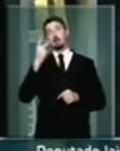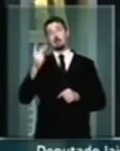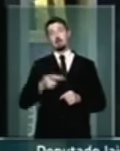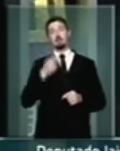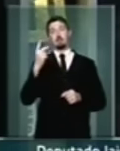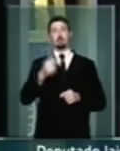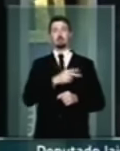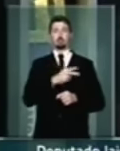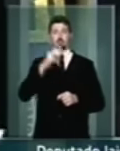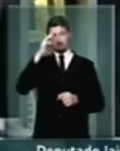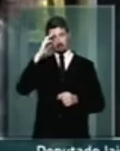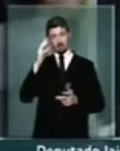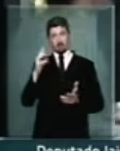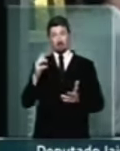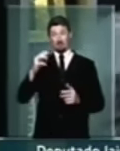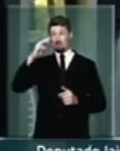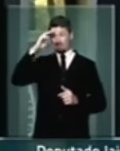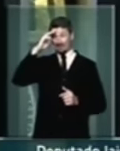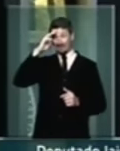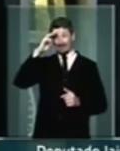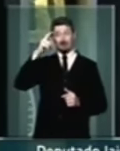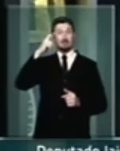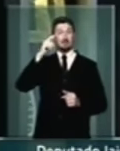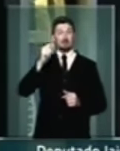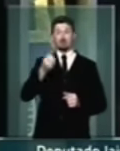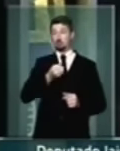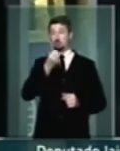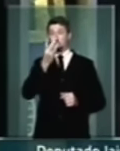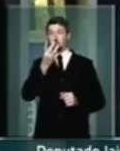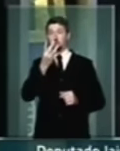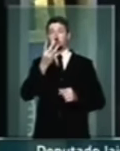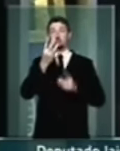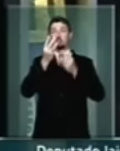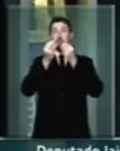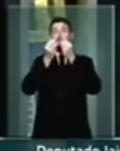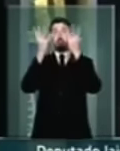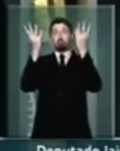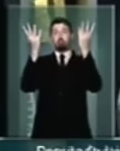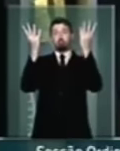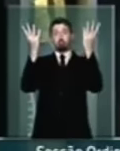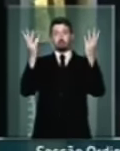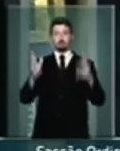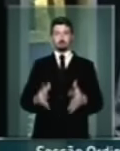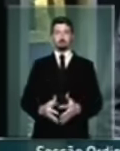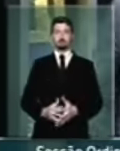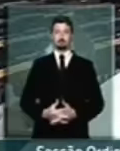discurso não soma nada no tocante à liderança. Muito obrigado, presidente.